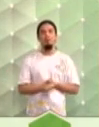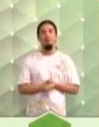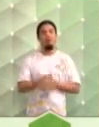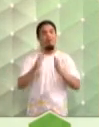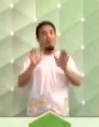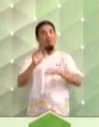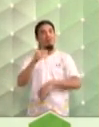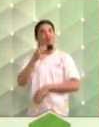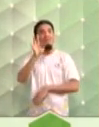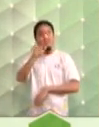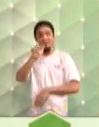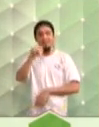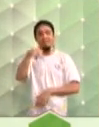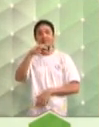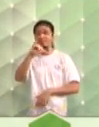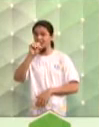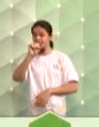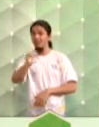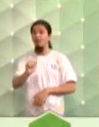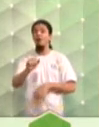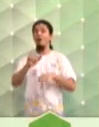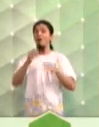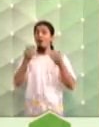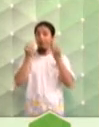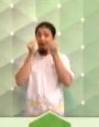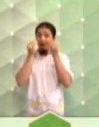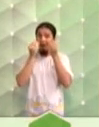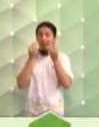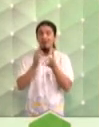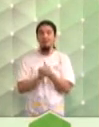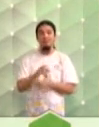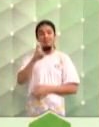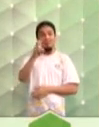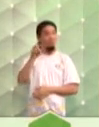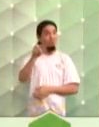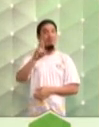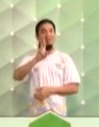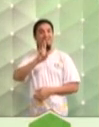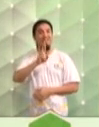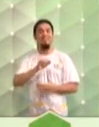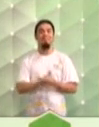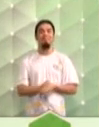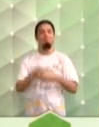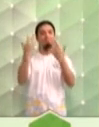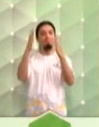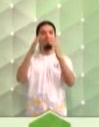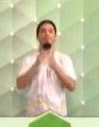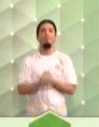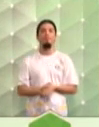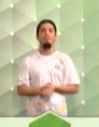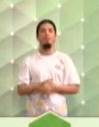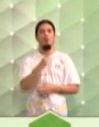cabocla? É. Levasse 5 mil reais. Mais um, diretor. Mais um, quem é o próximo?